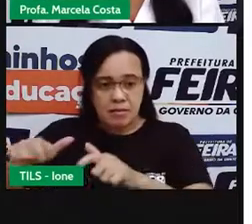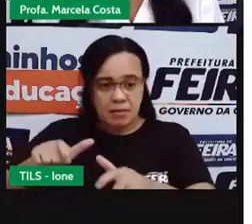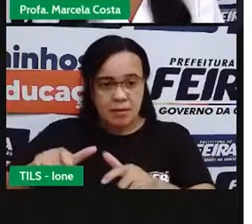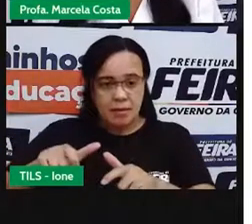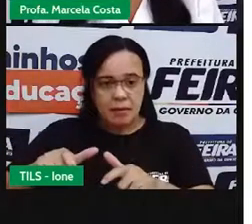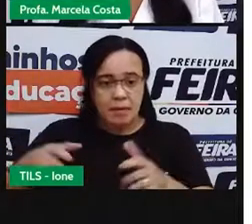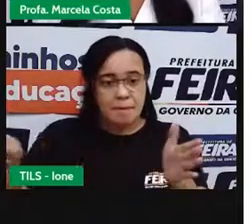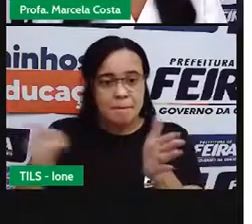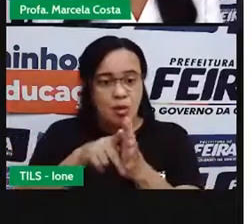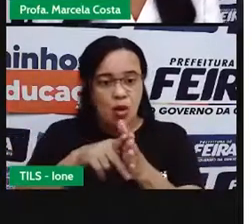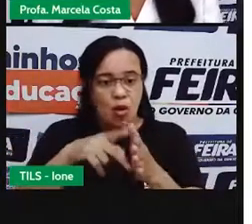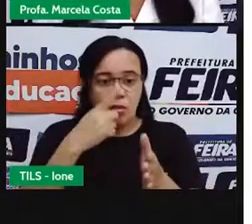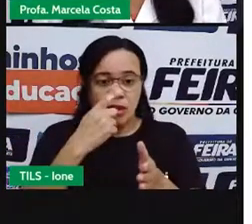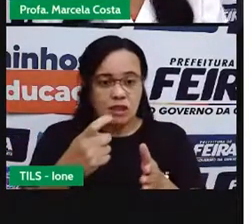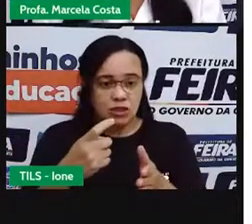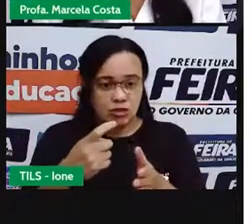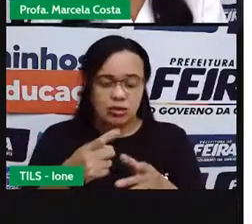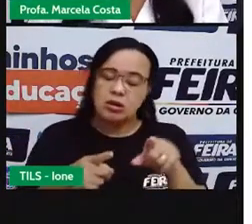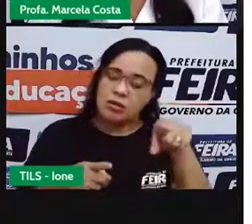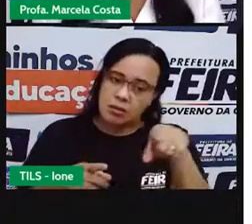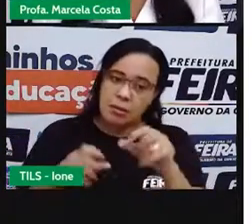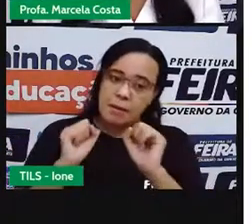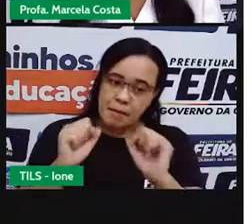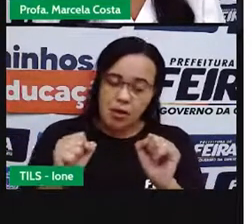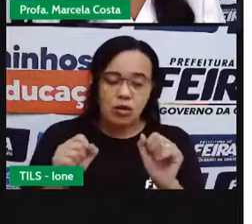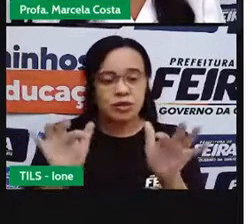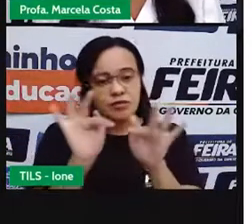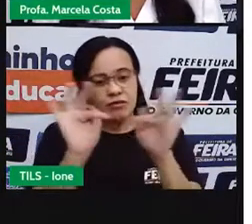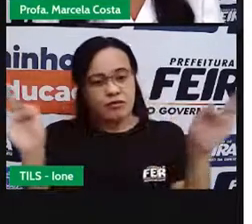uma frase que